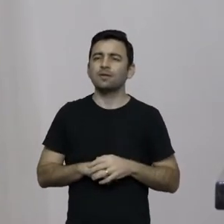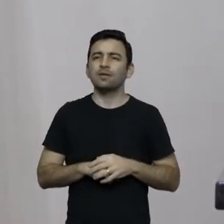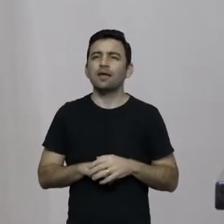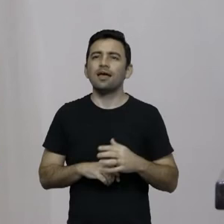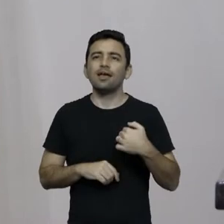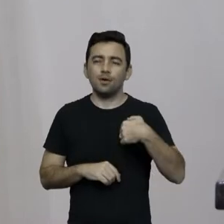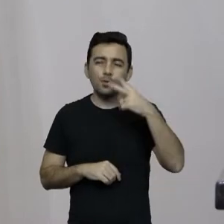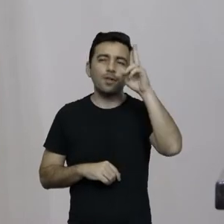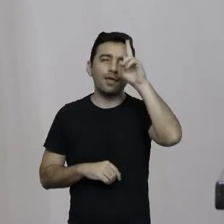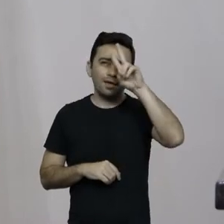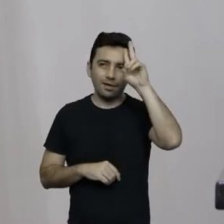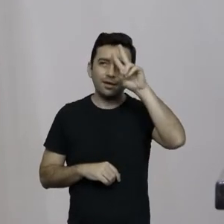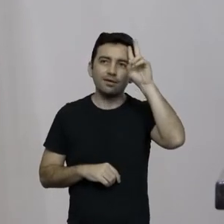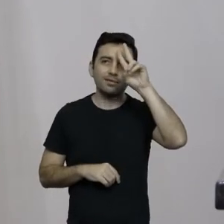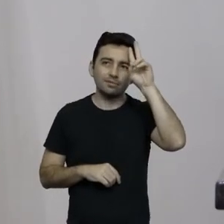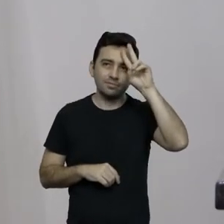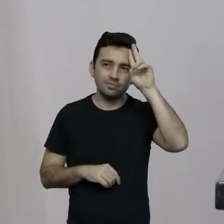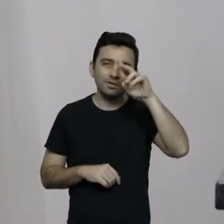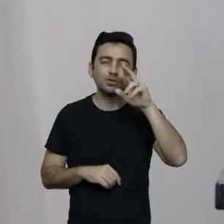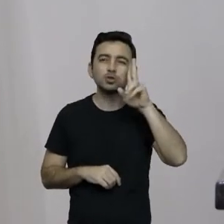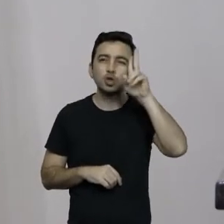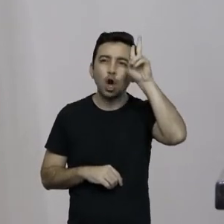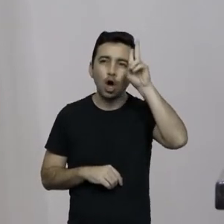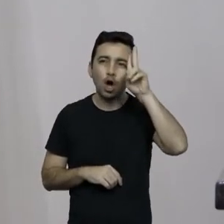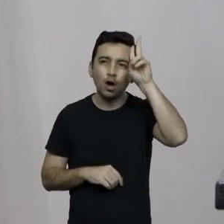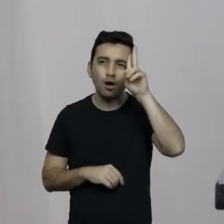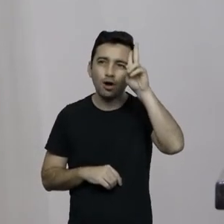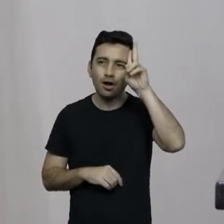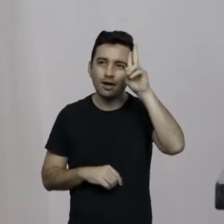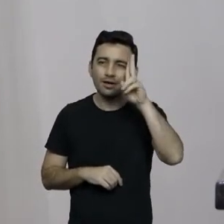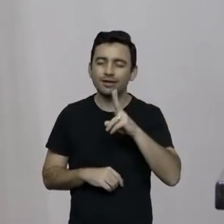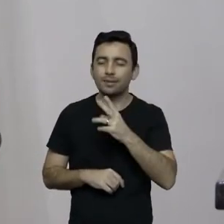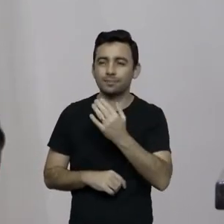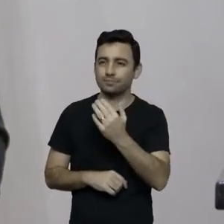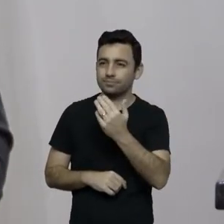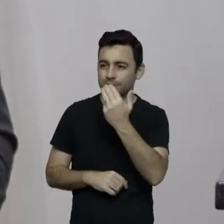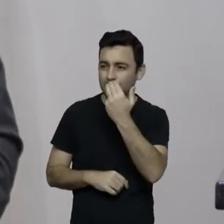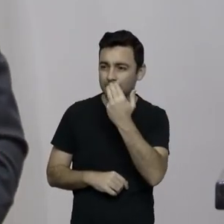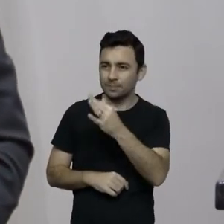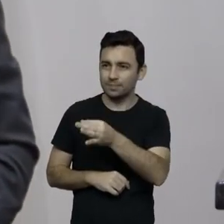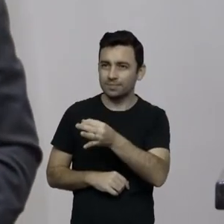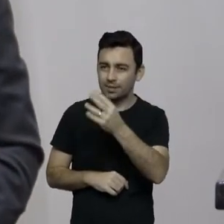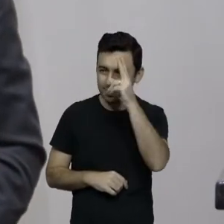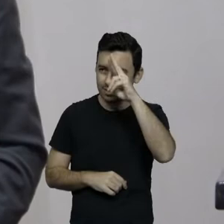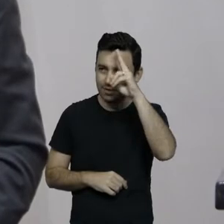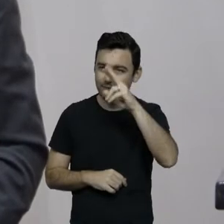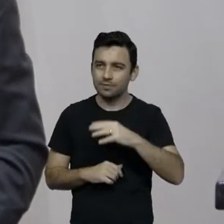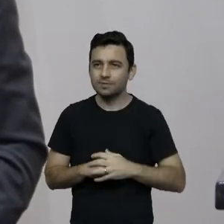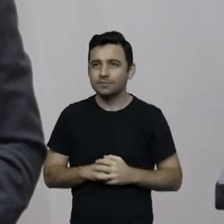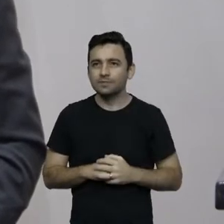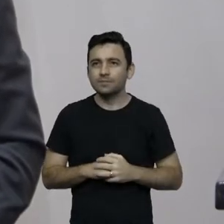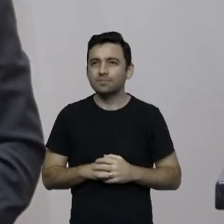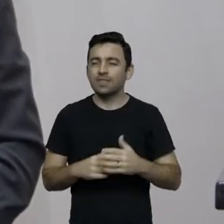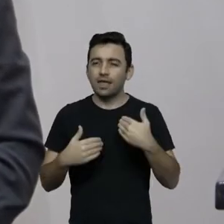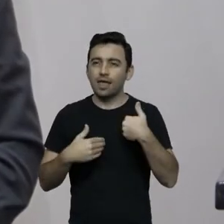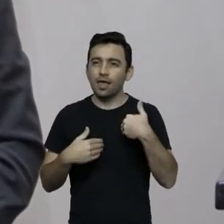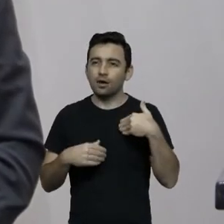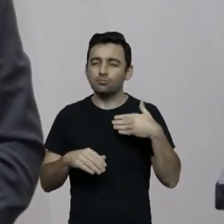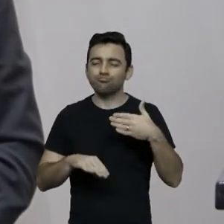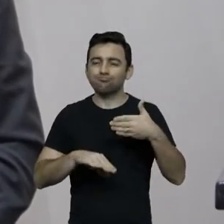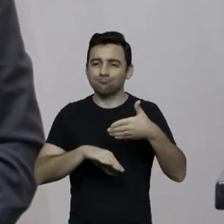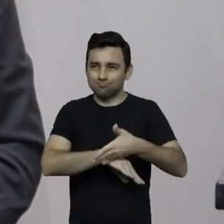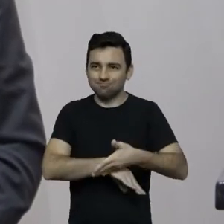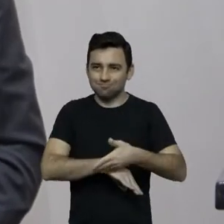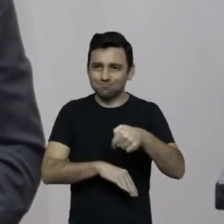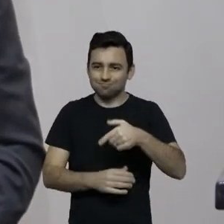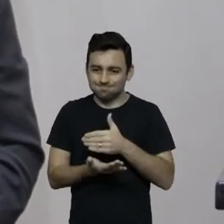lembro é de uma história Deputado sopelsa que eu entrei aqui Deputado das